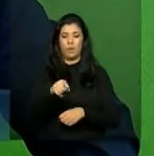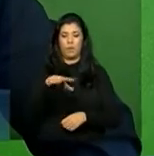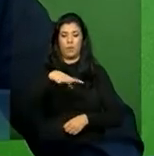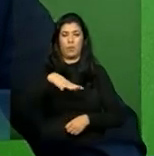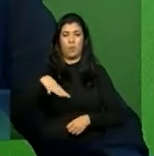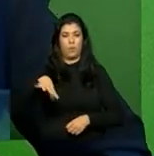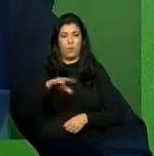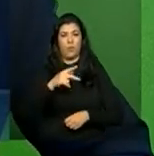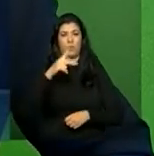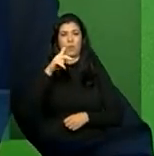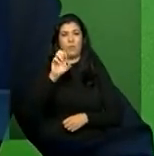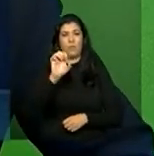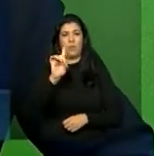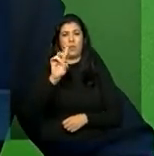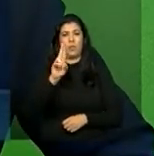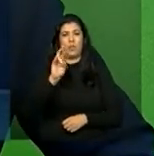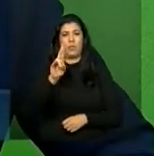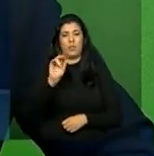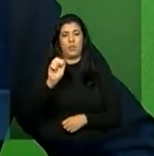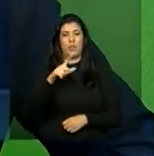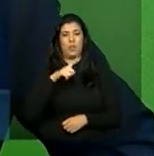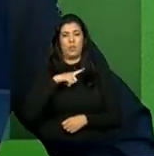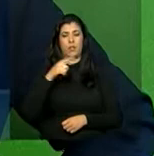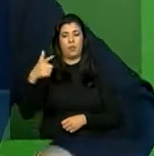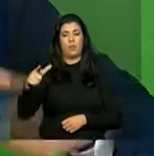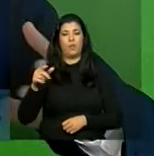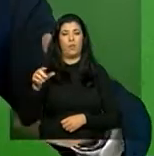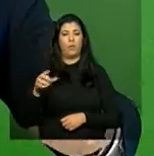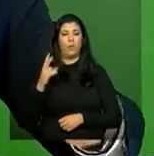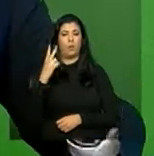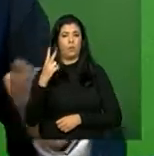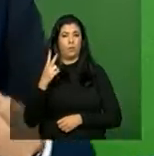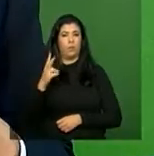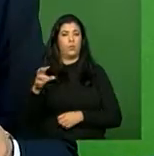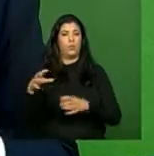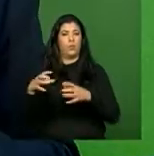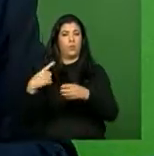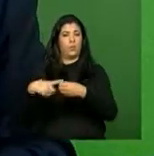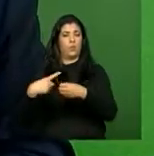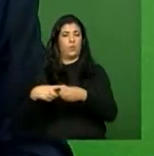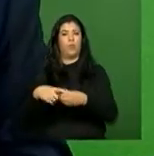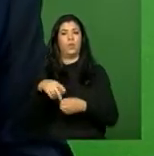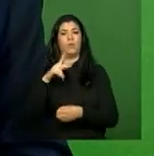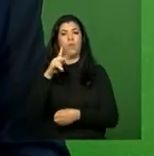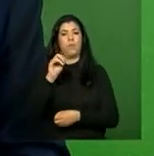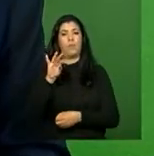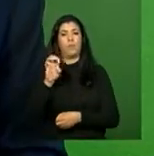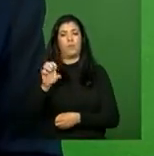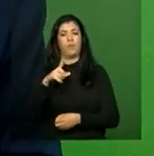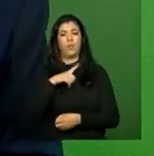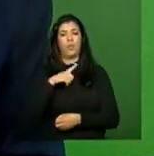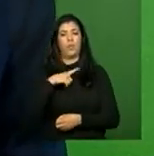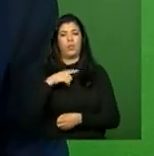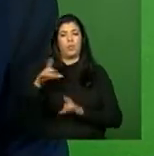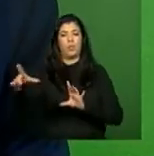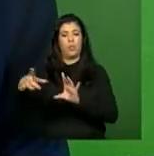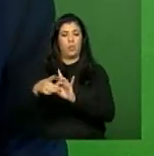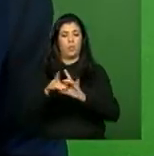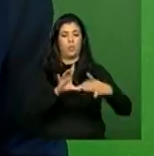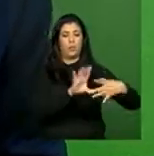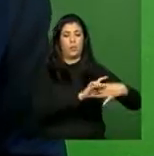Pedreira e o reservatório de duas pontes a interligação desses reservatórios com as